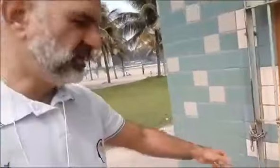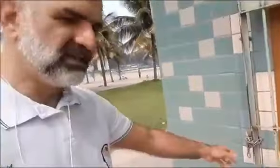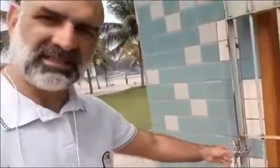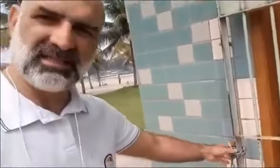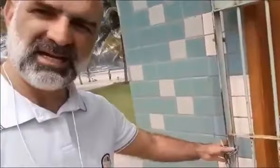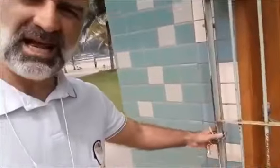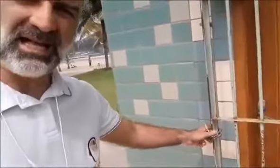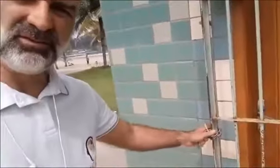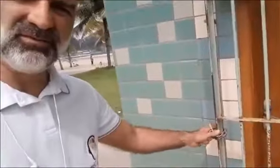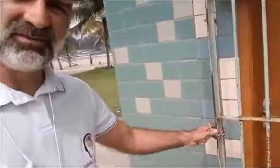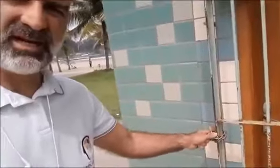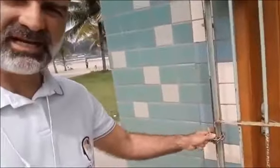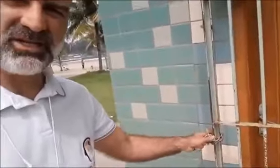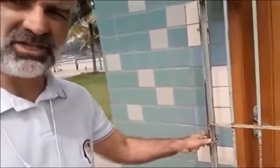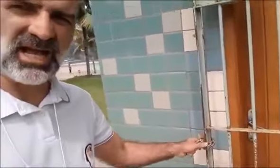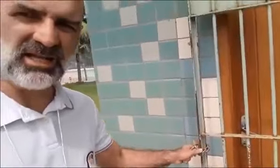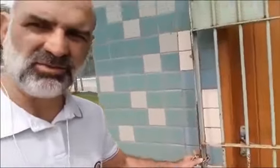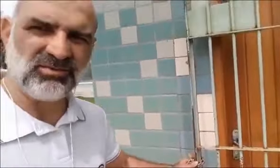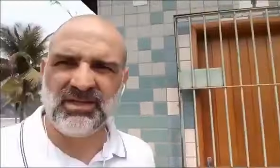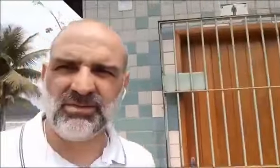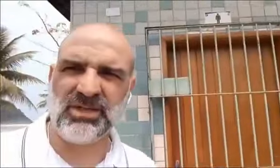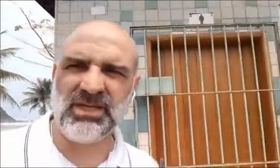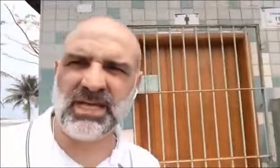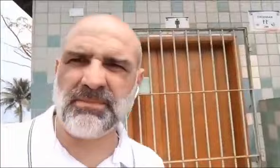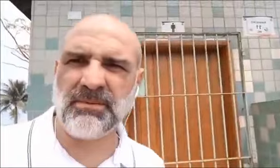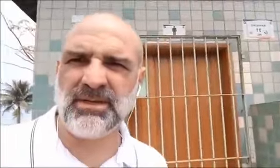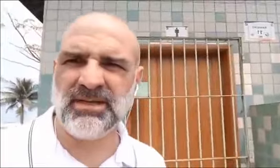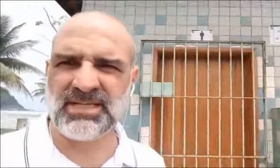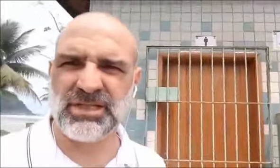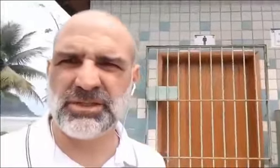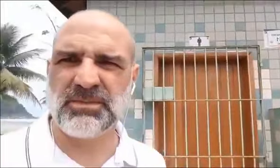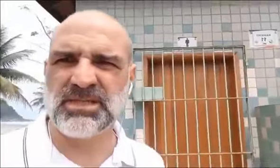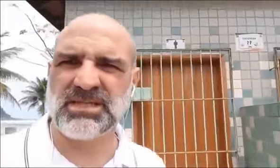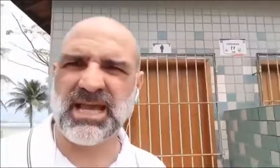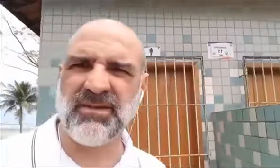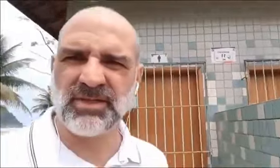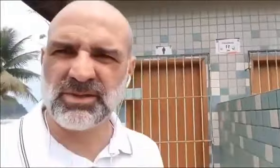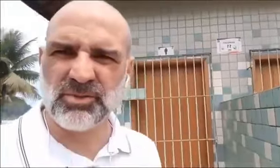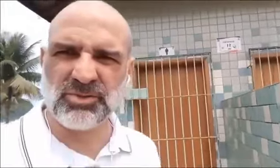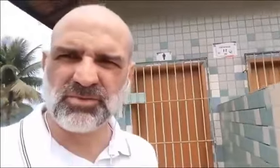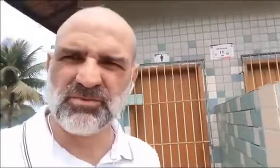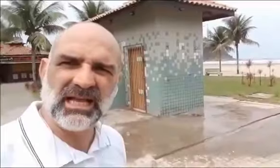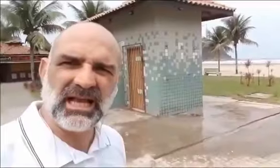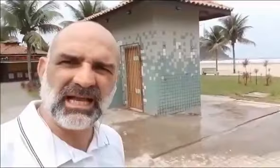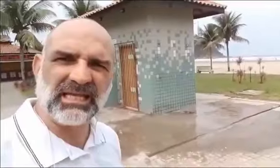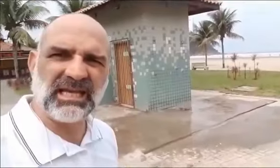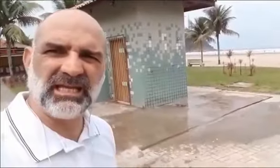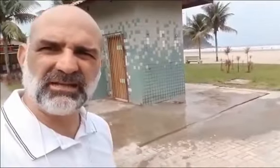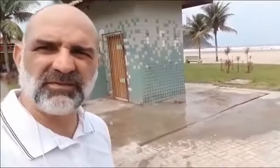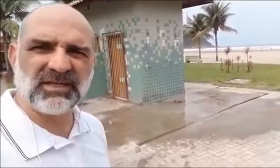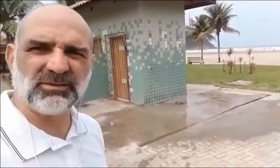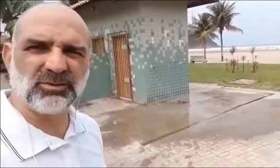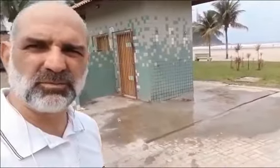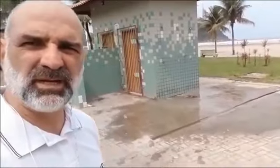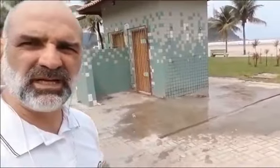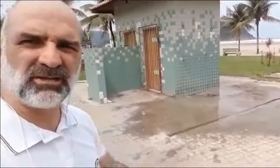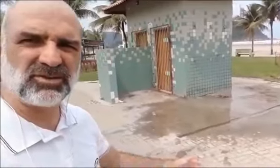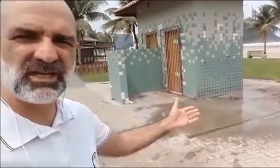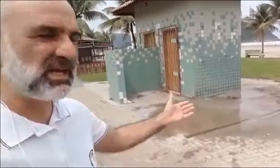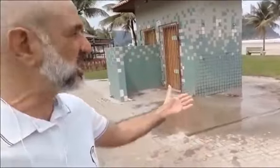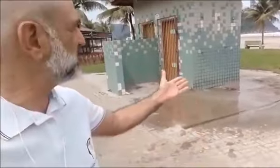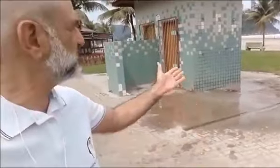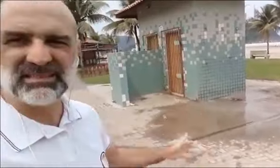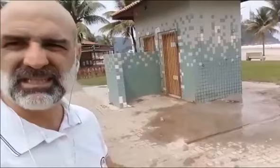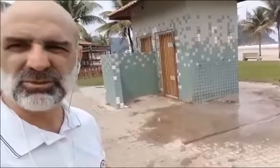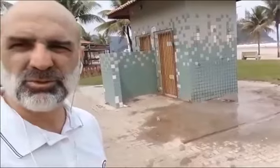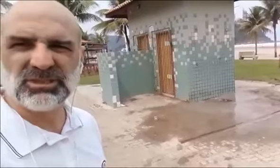ver, ele está trancado, acadeado e não tem ninguém para abrir se a gente precisar fazer uso. Aqui ainda falando dos banheiros,